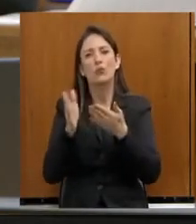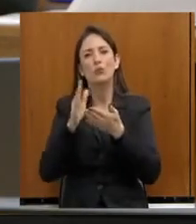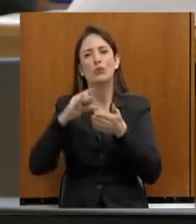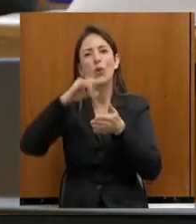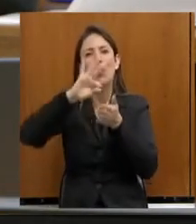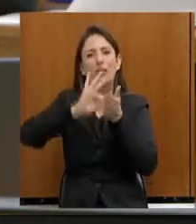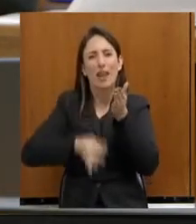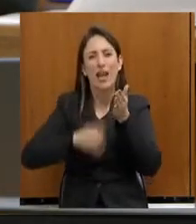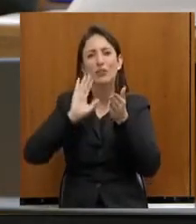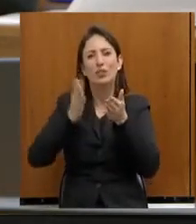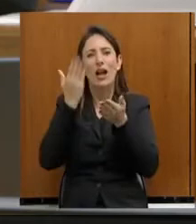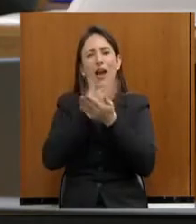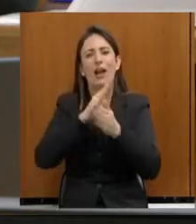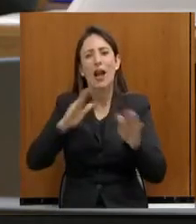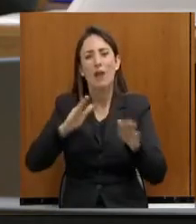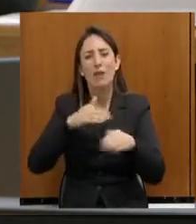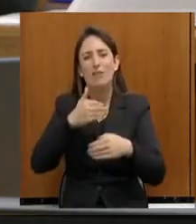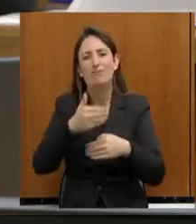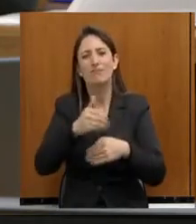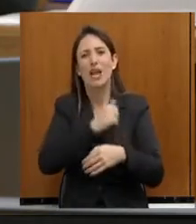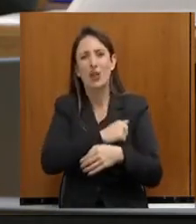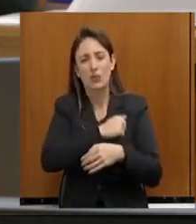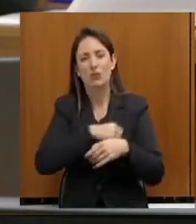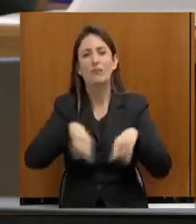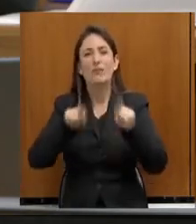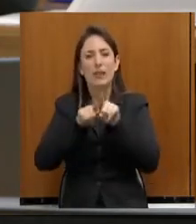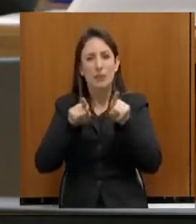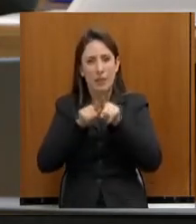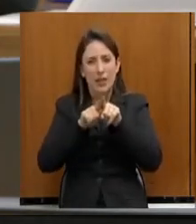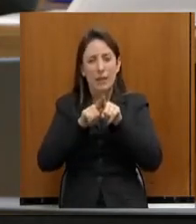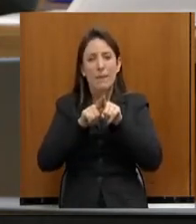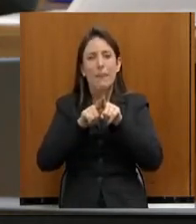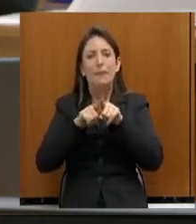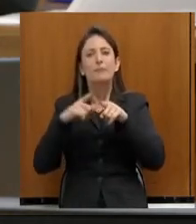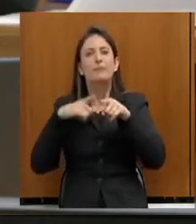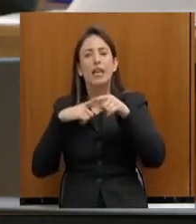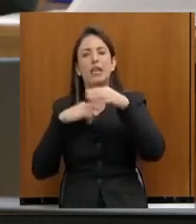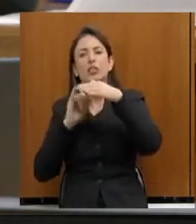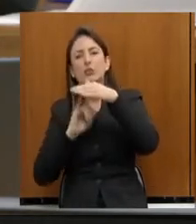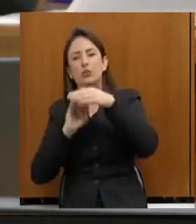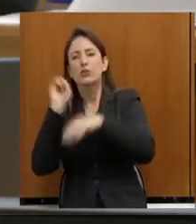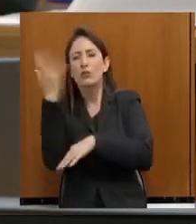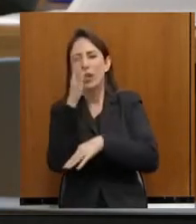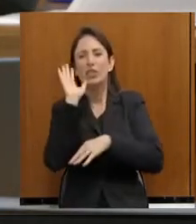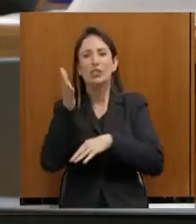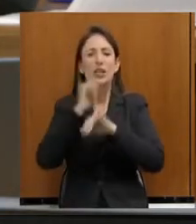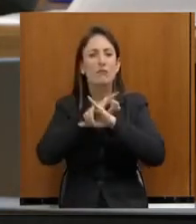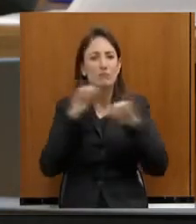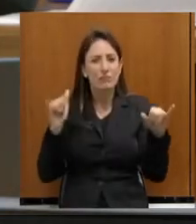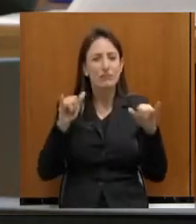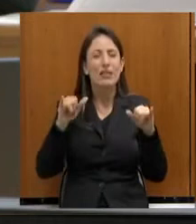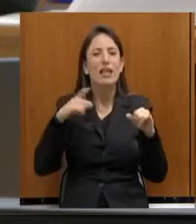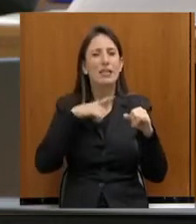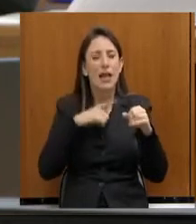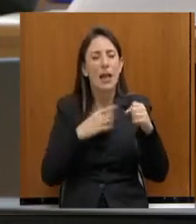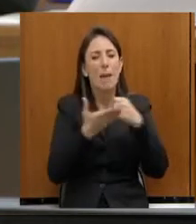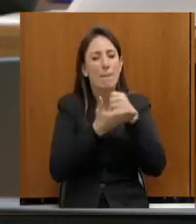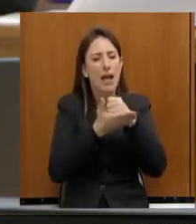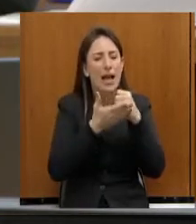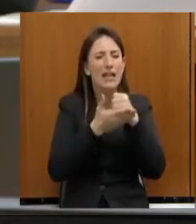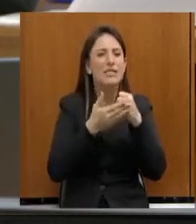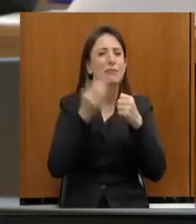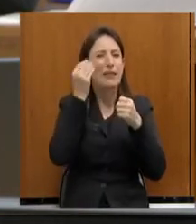dizer que o estudo está a festa também instituiu recentemente uma base de incêndios florestais na região do Jequitinhonha